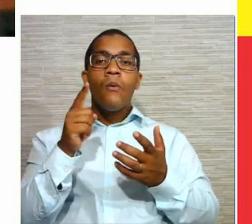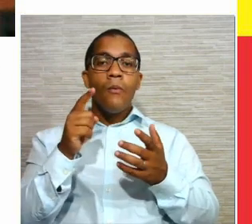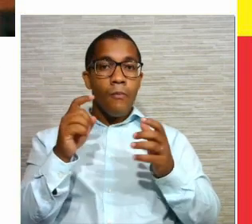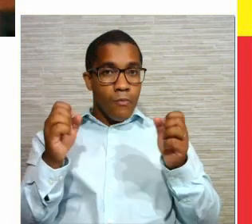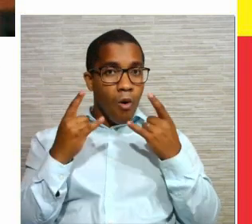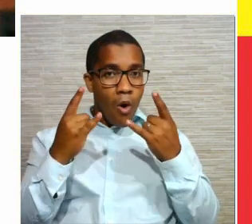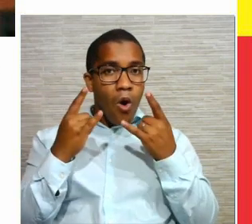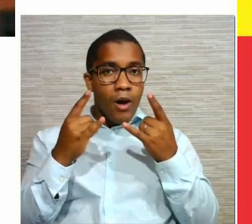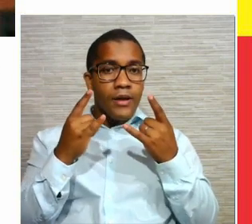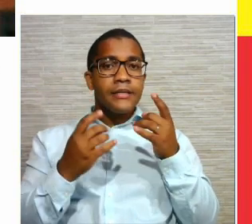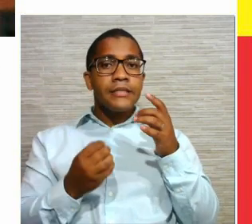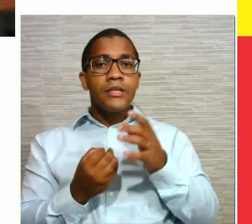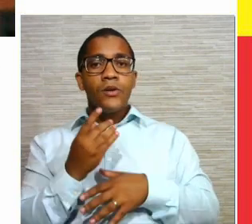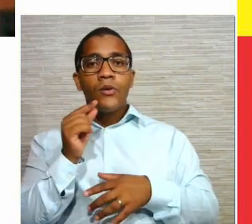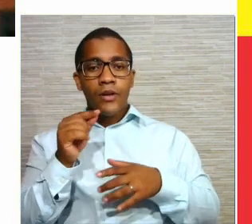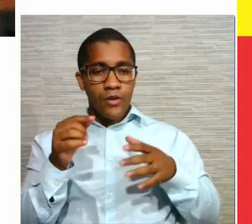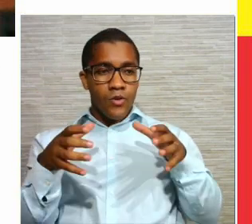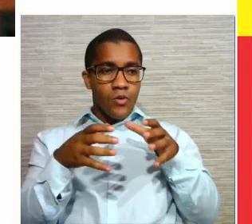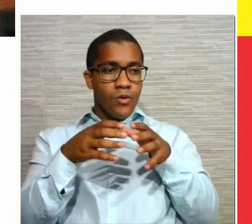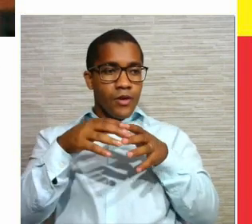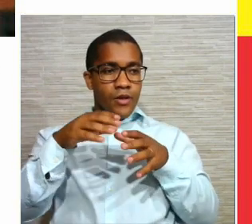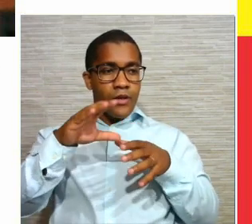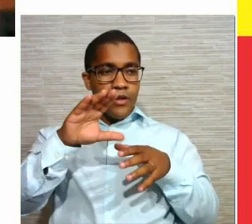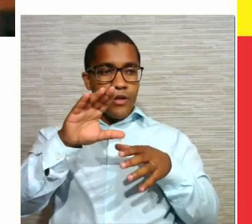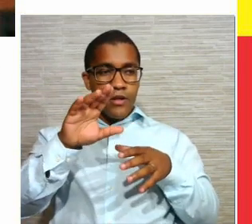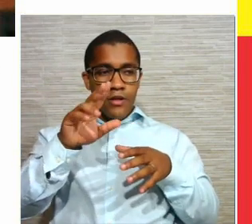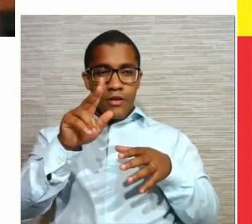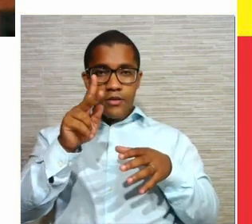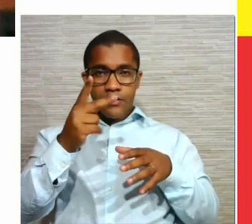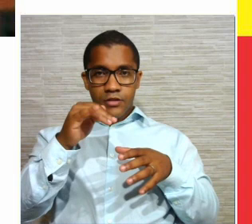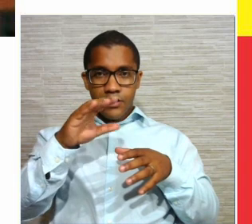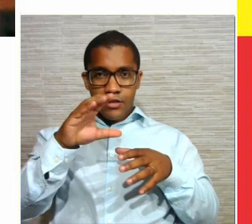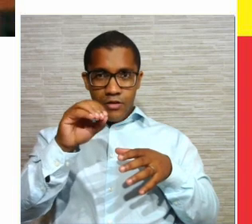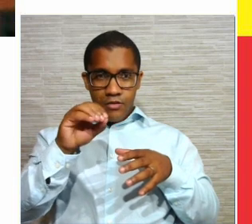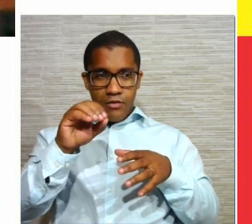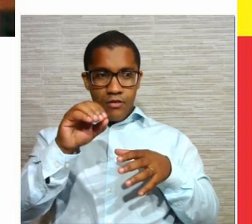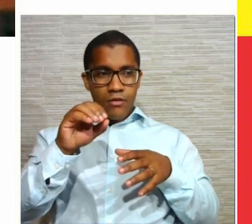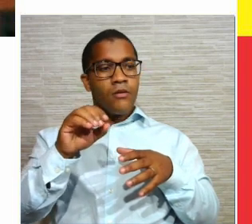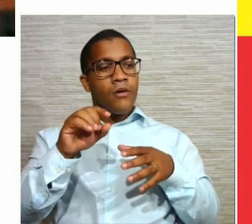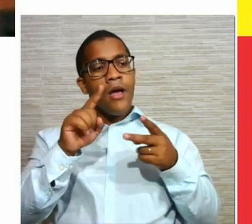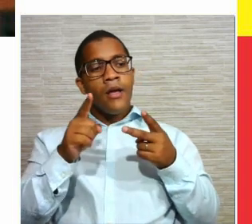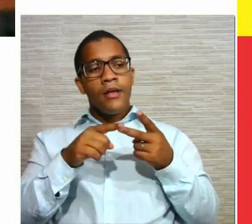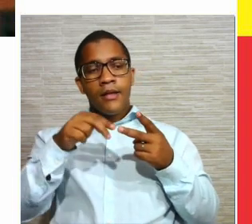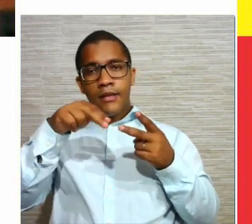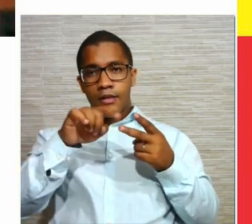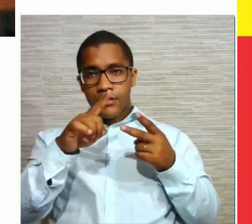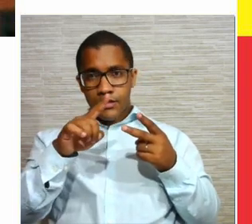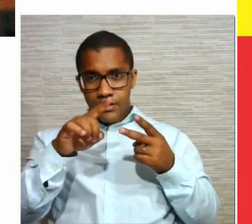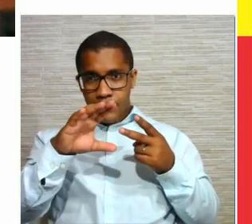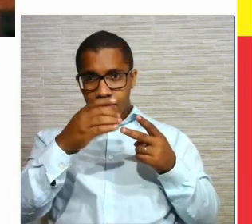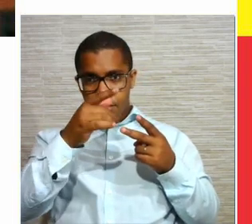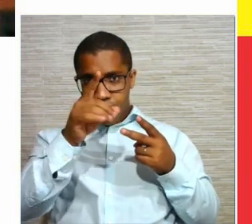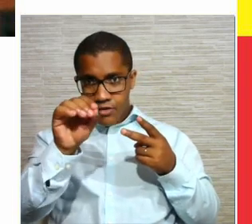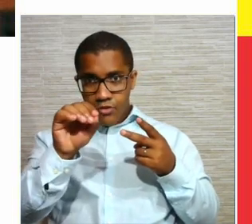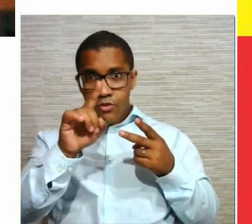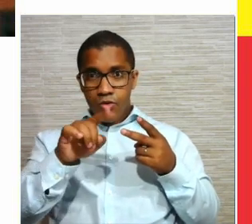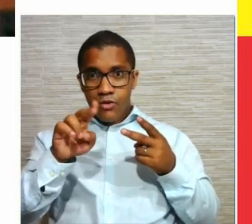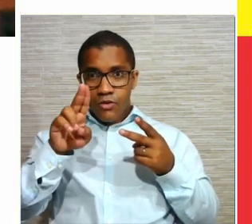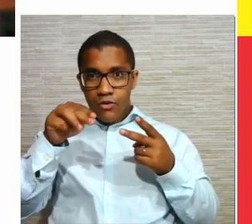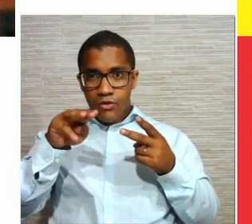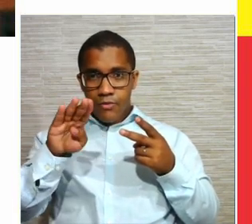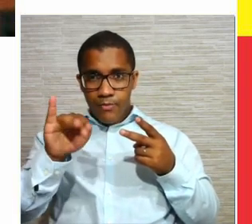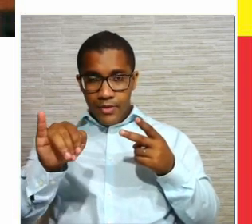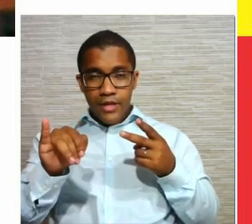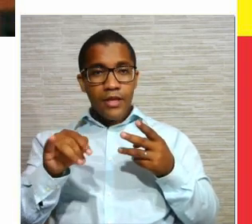certo? Sobrando para Chico Sainz e Nação Zumbi abrirem o evento e o Maracatu Nação Pernambuco